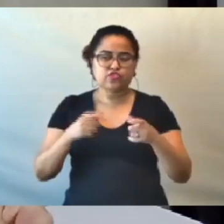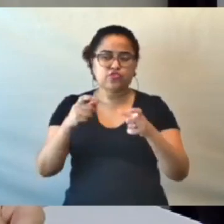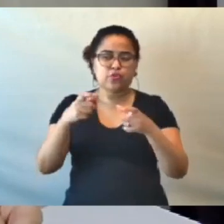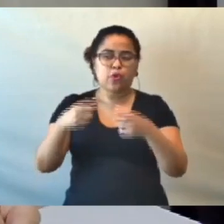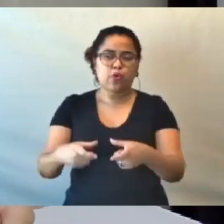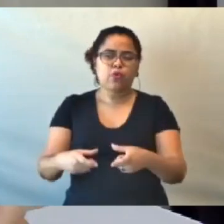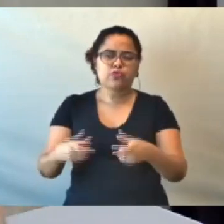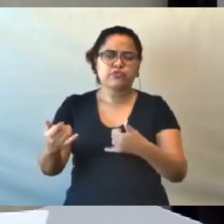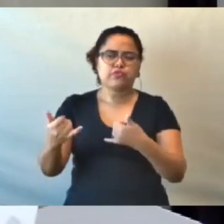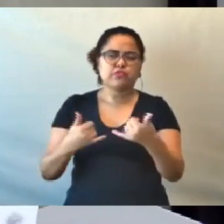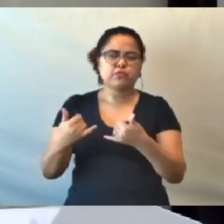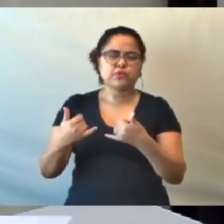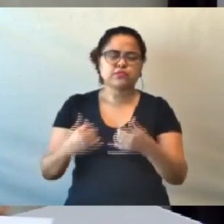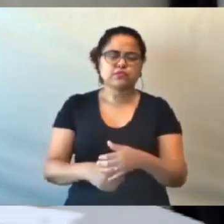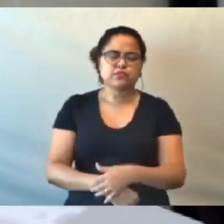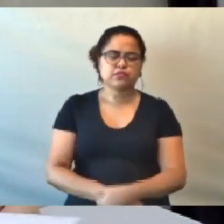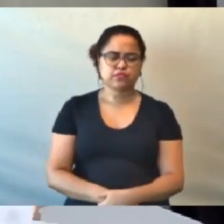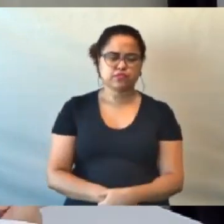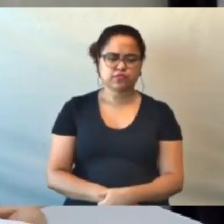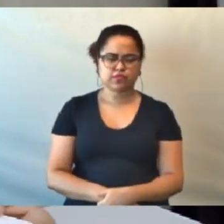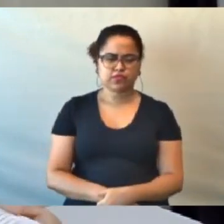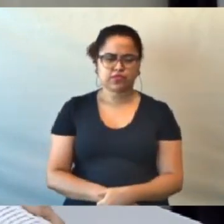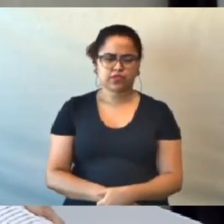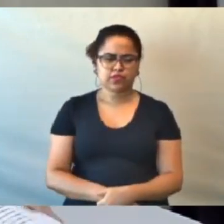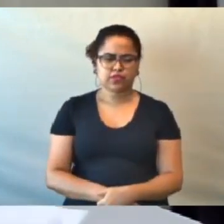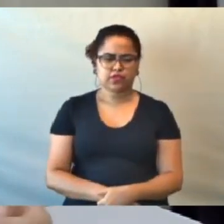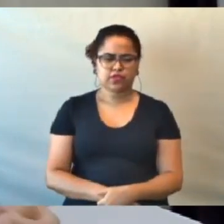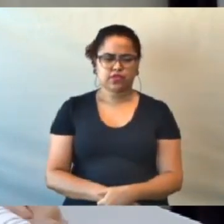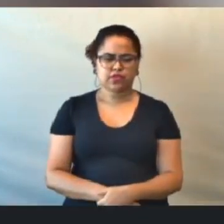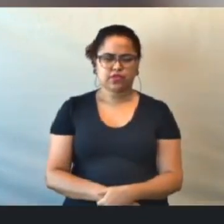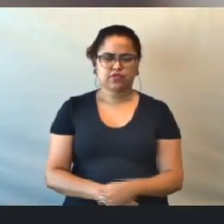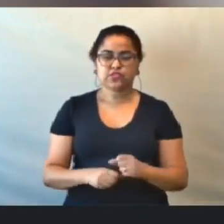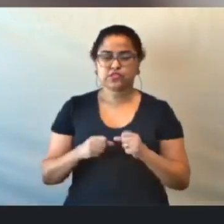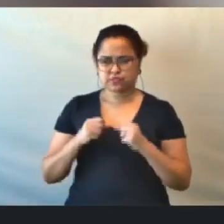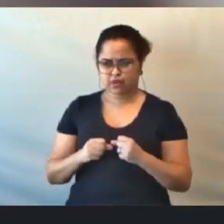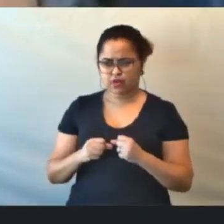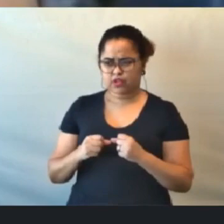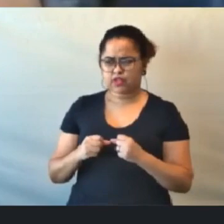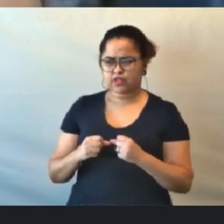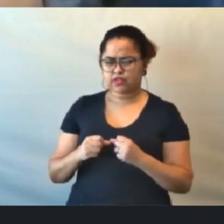Vocês poderiam atestar essa informação, por favor?